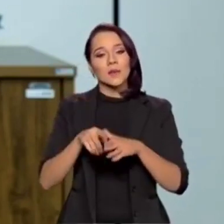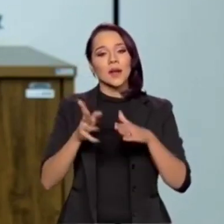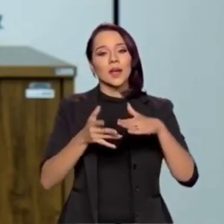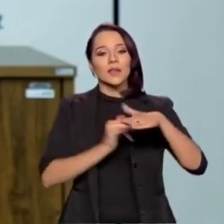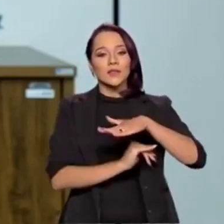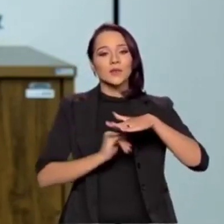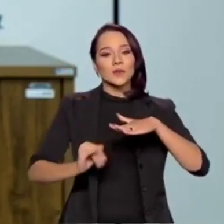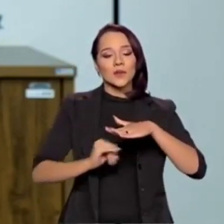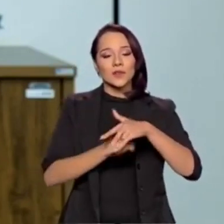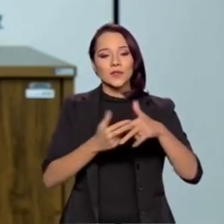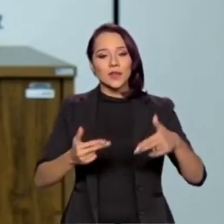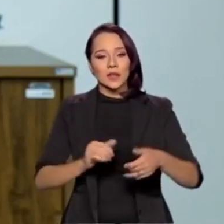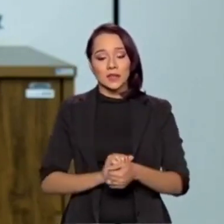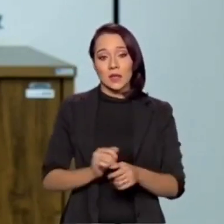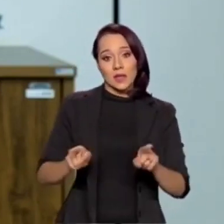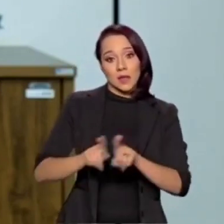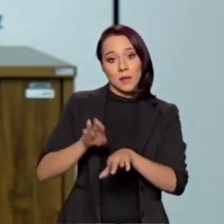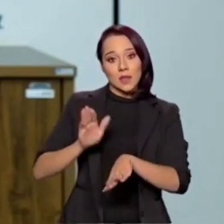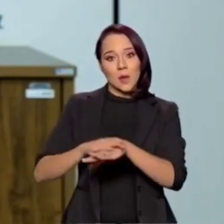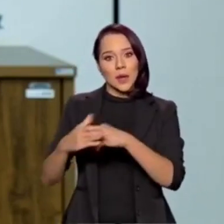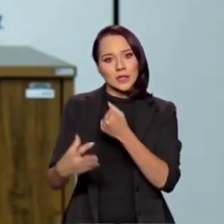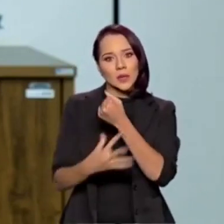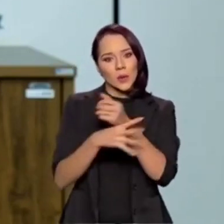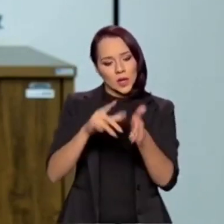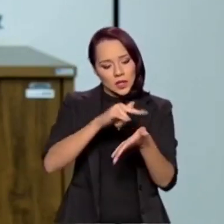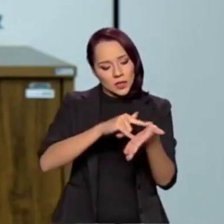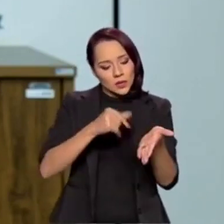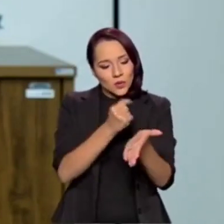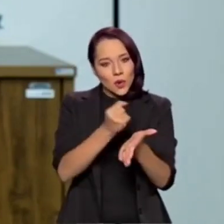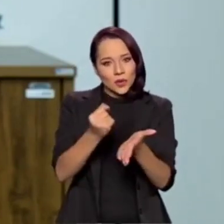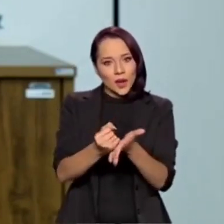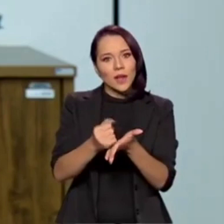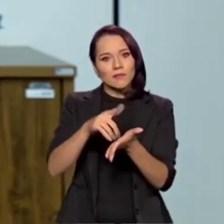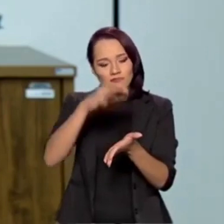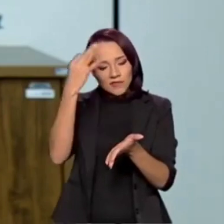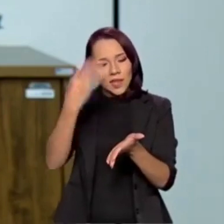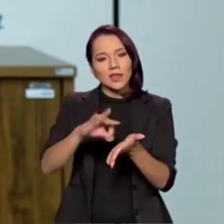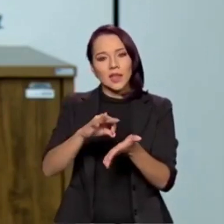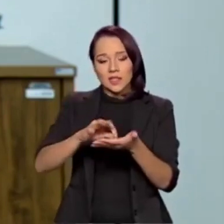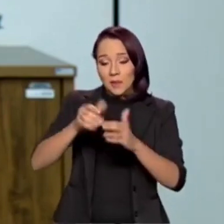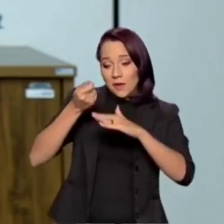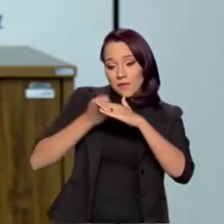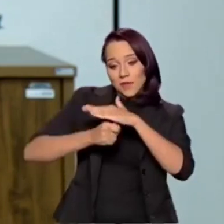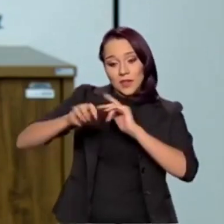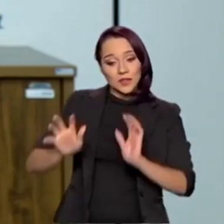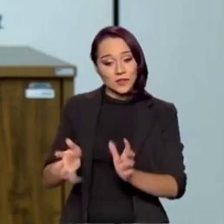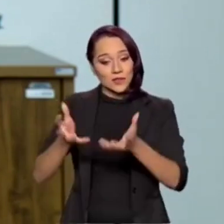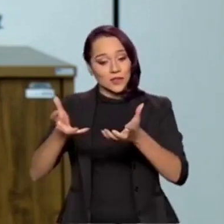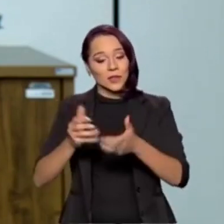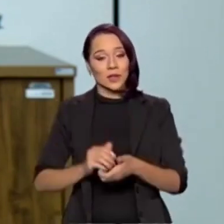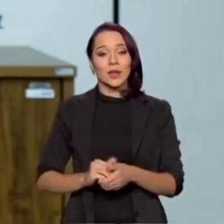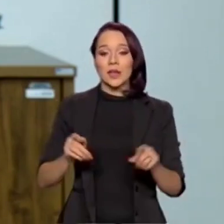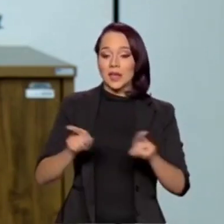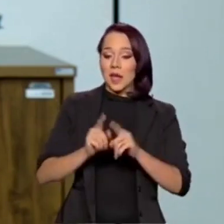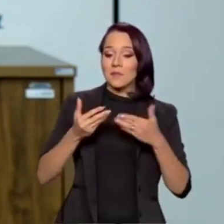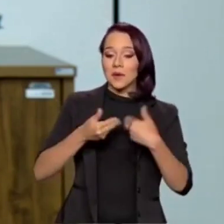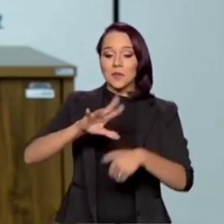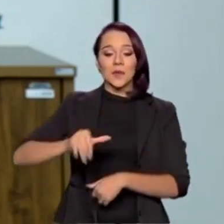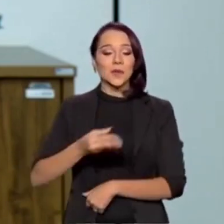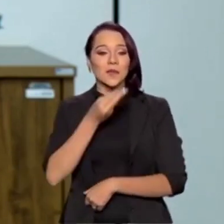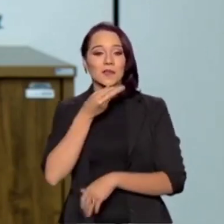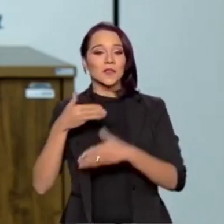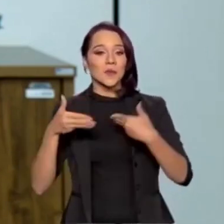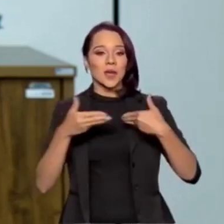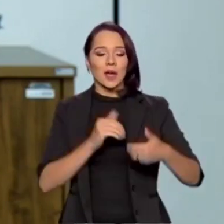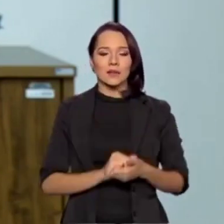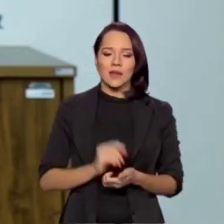institucionalidade, deu segurança jurídica para investidores, para os investidos e abrindo janelas de mercado,